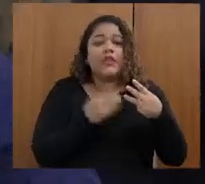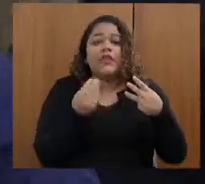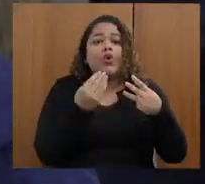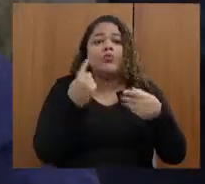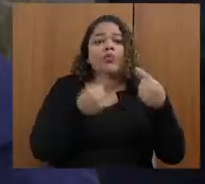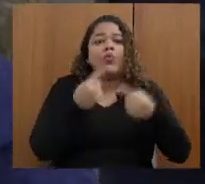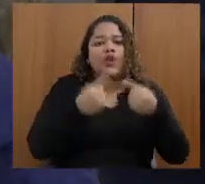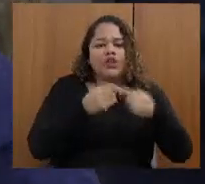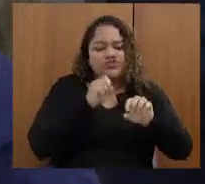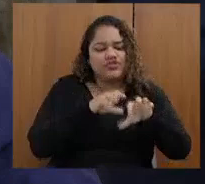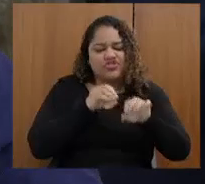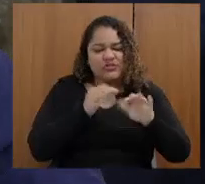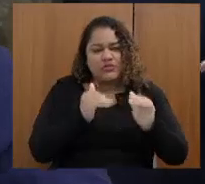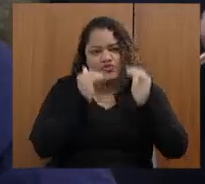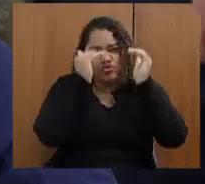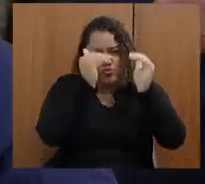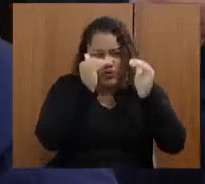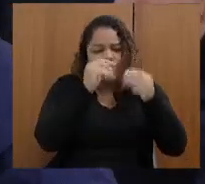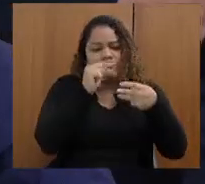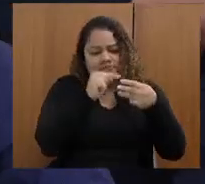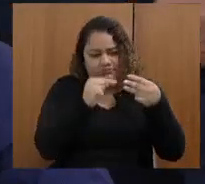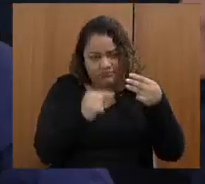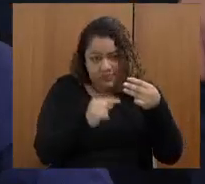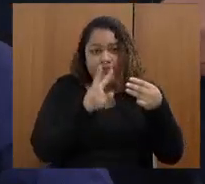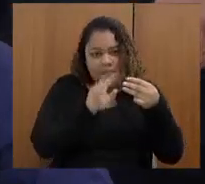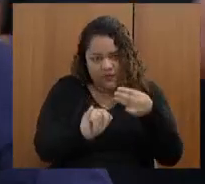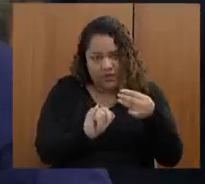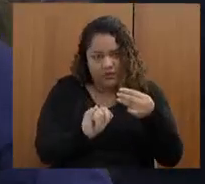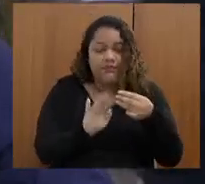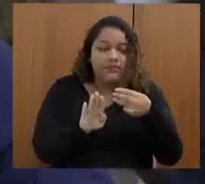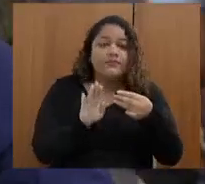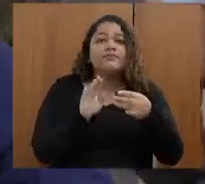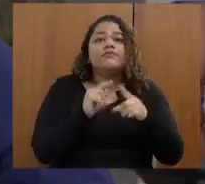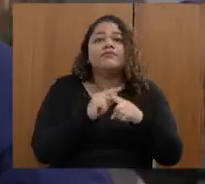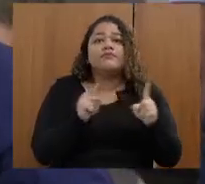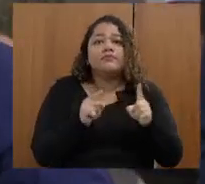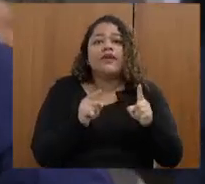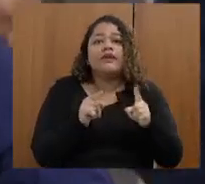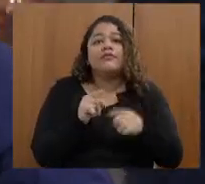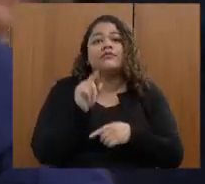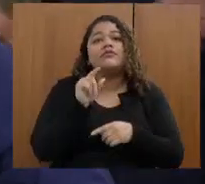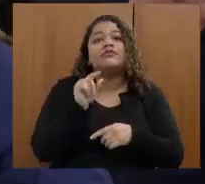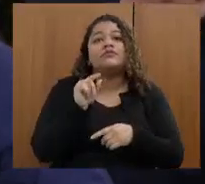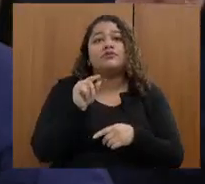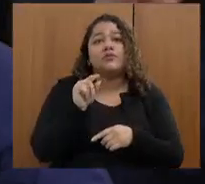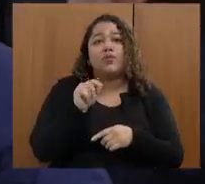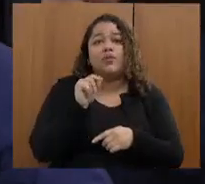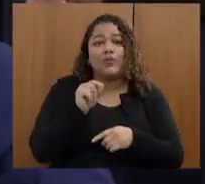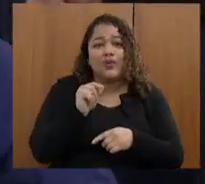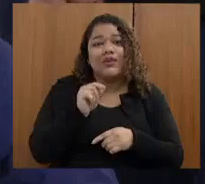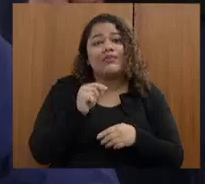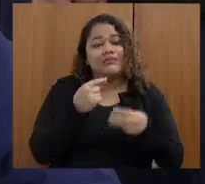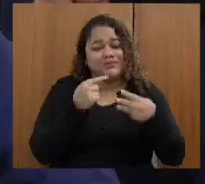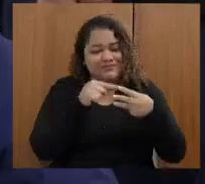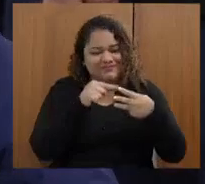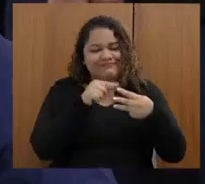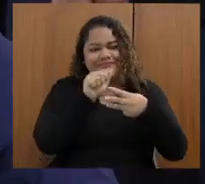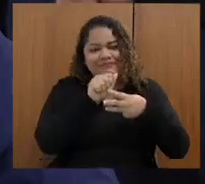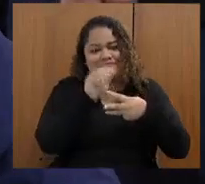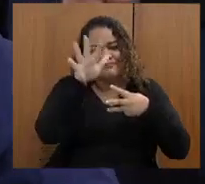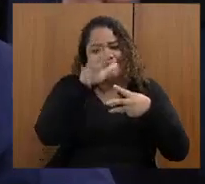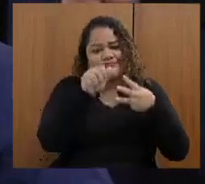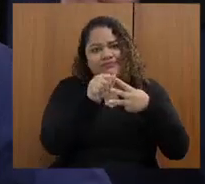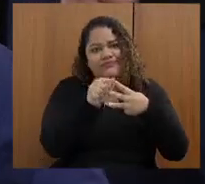superior mas nós iremos tratar porque isso é um assunto que engloba vários assuntos